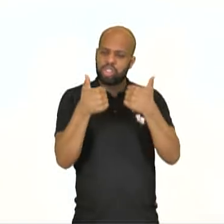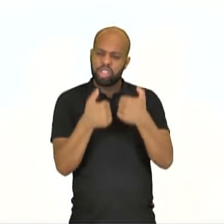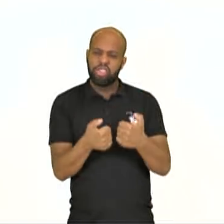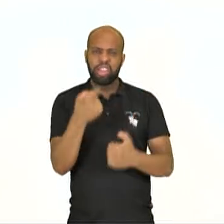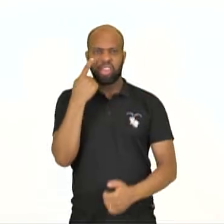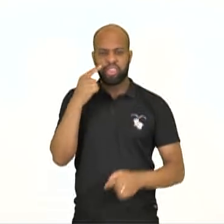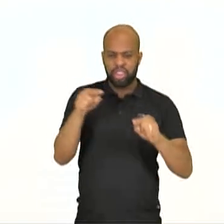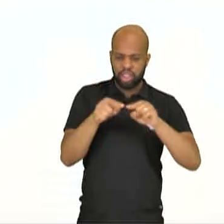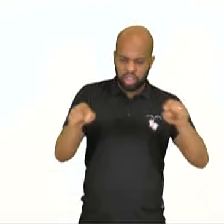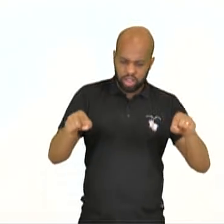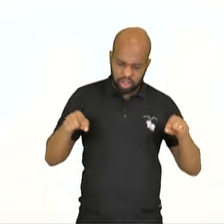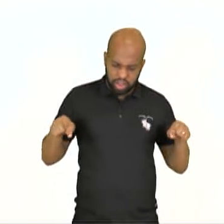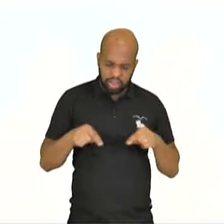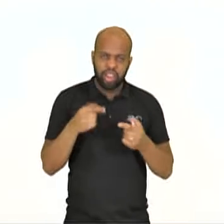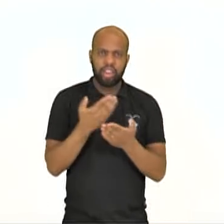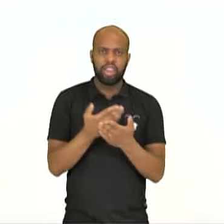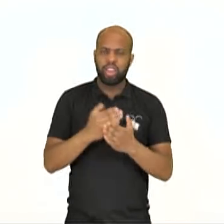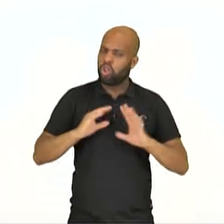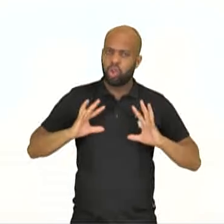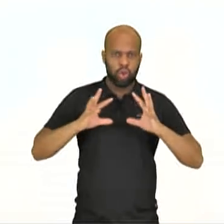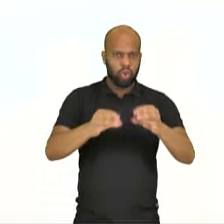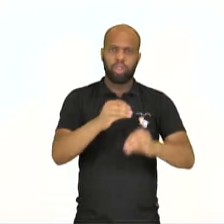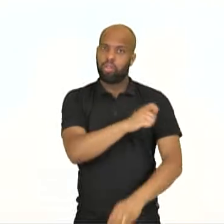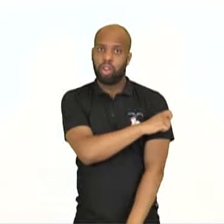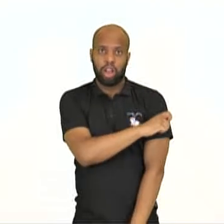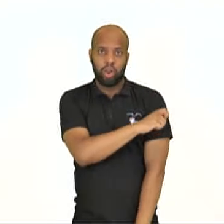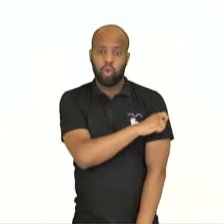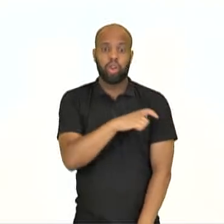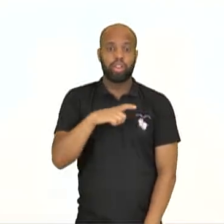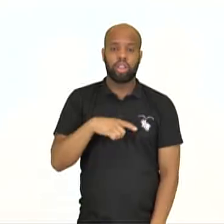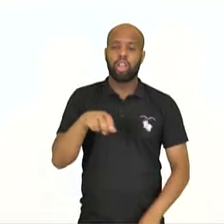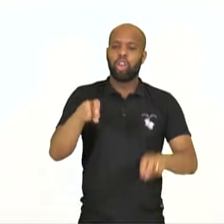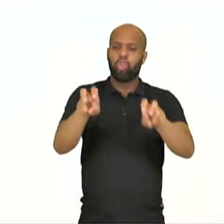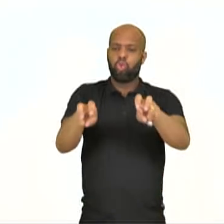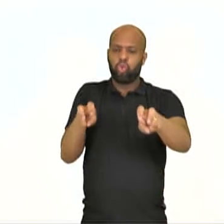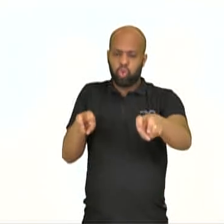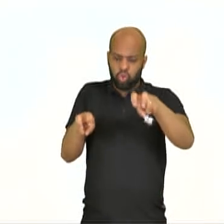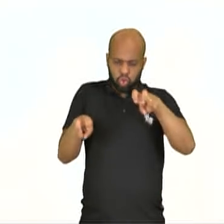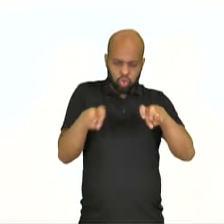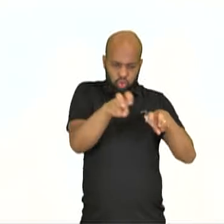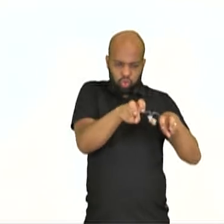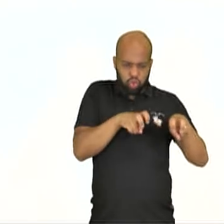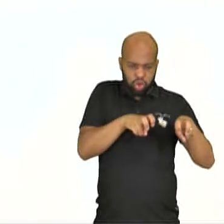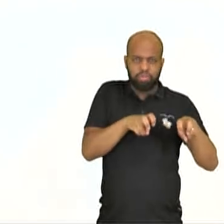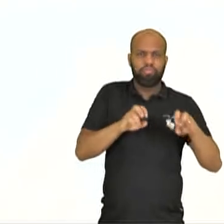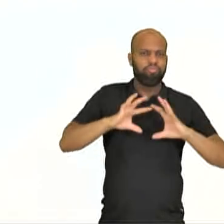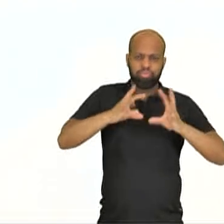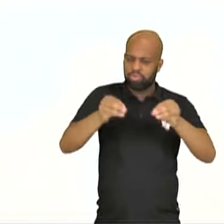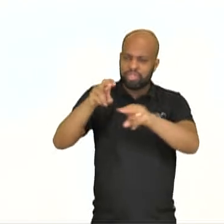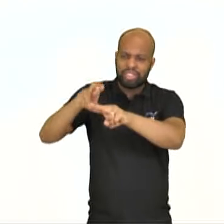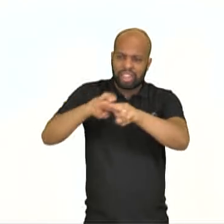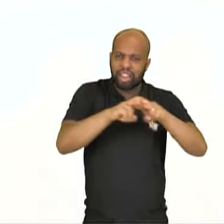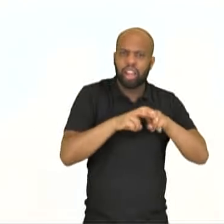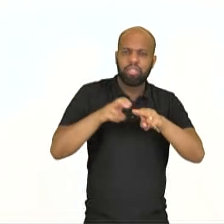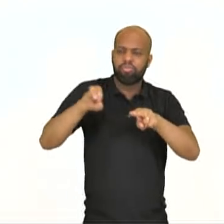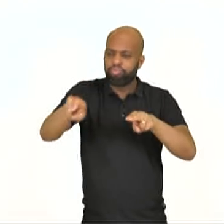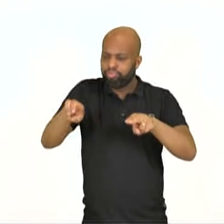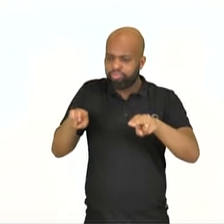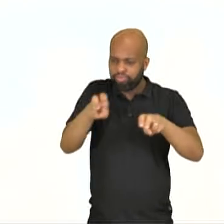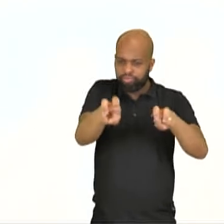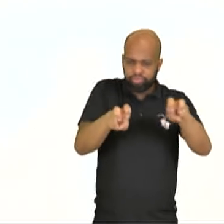verificando em uma sala de aula que todos seus alunos encontram-se sentados, e fez algumas afirmações. Ele pergunta: quais dessas